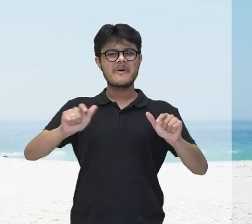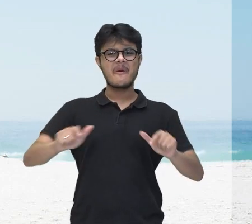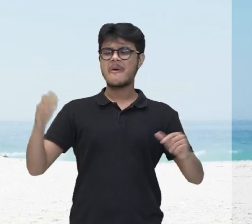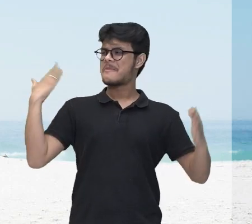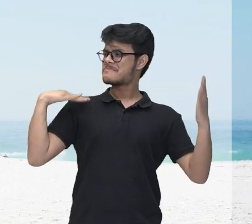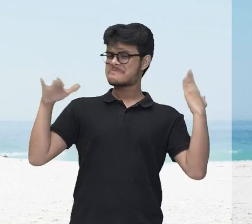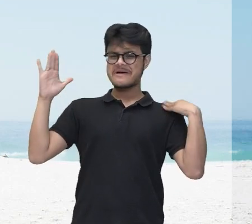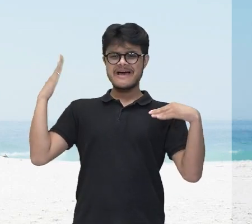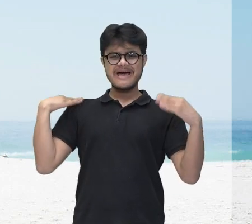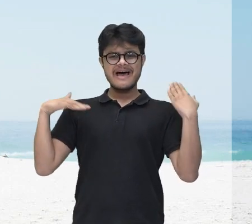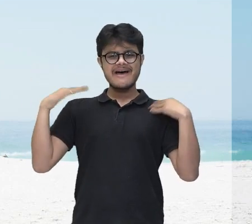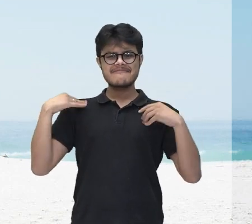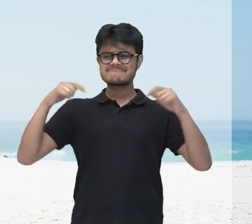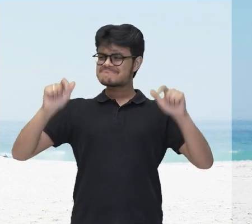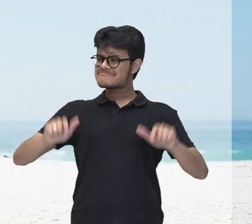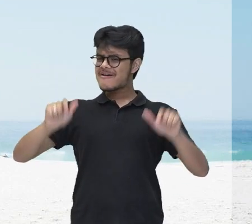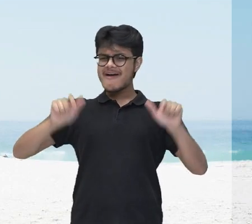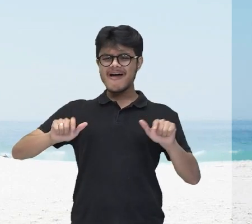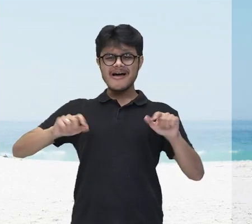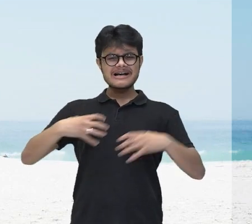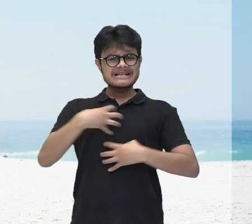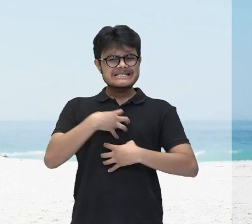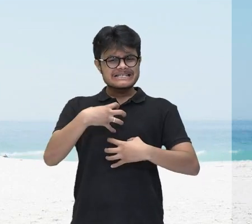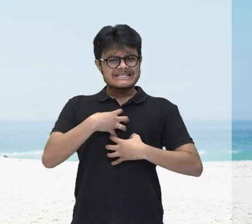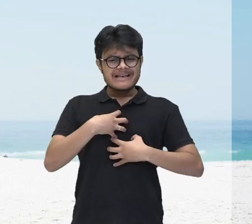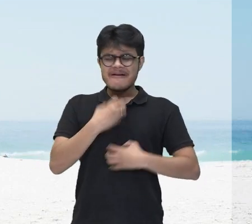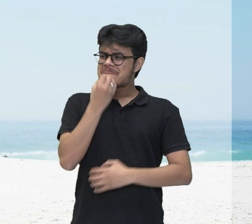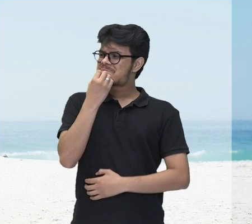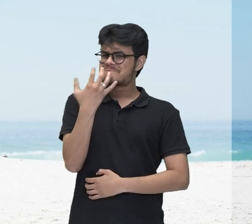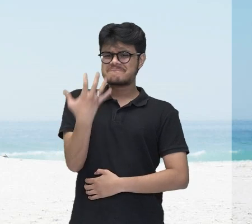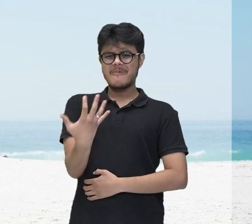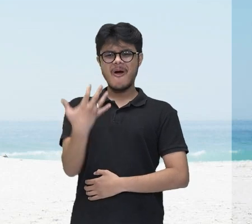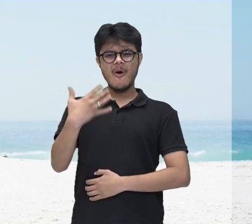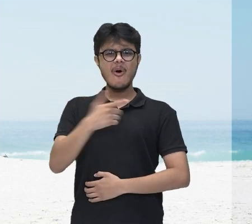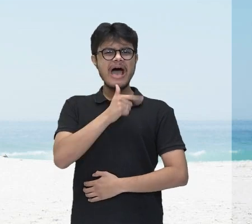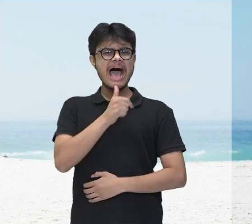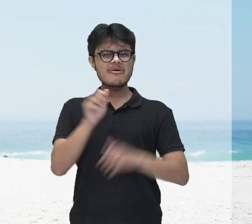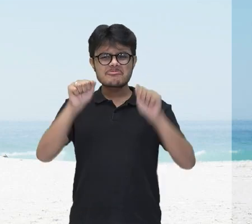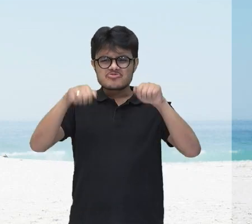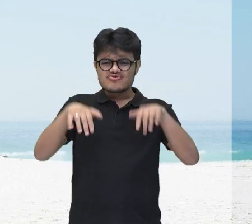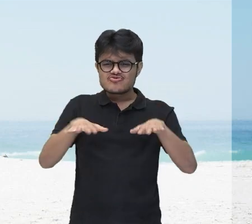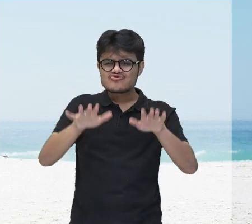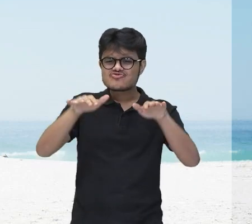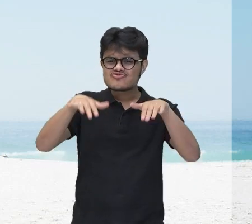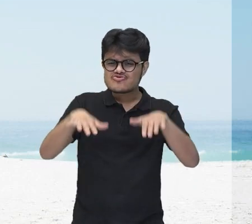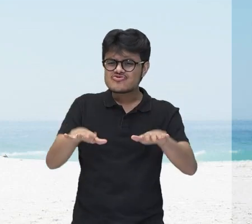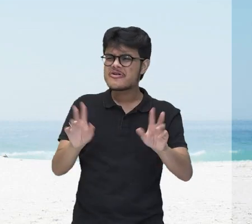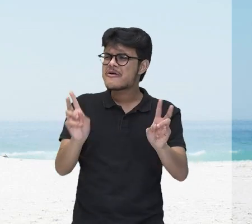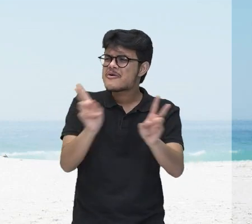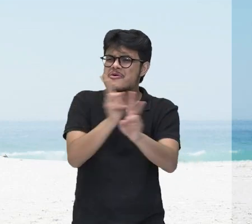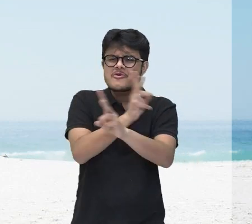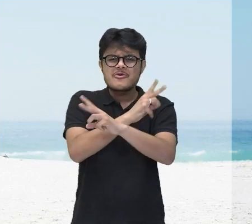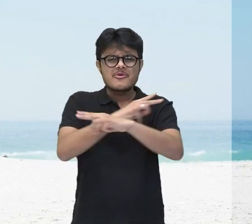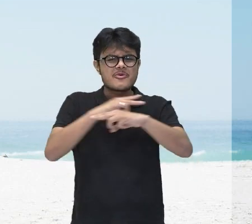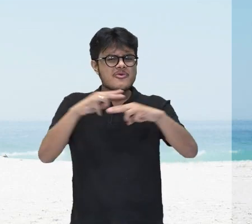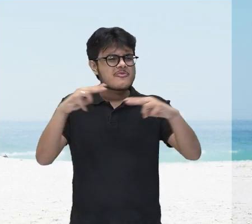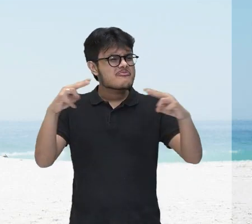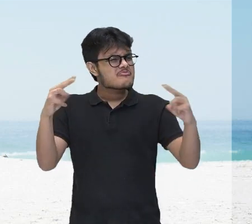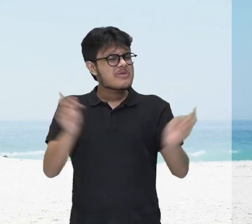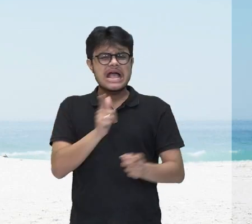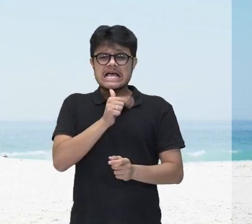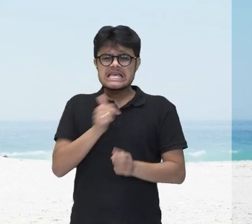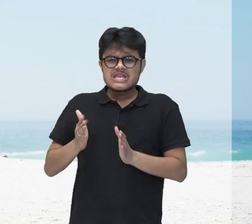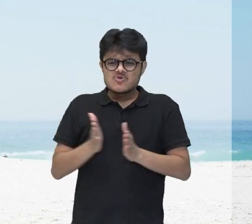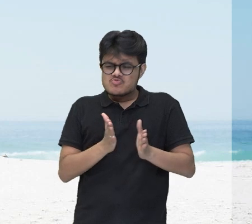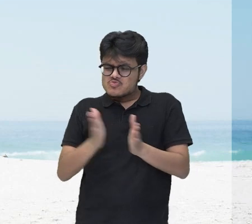lá andar numa praia, sentir ali aquela água batendo nos pés, o vento, sejam de rios ou sejam de